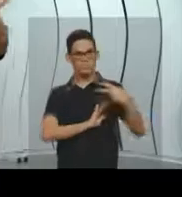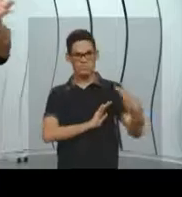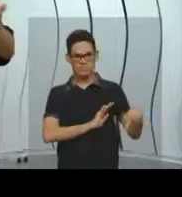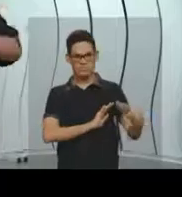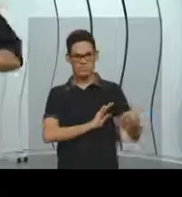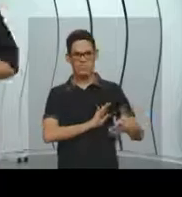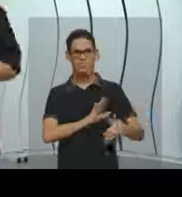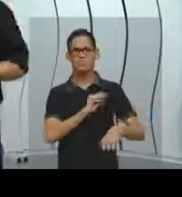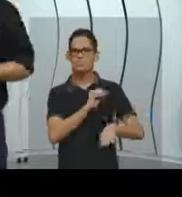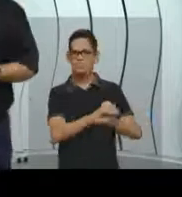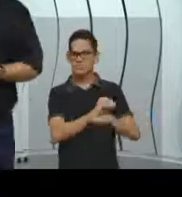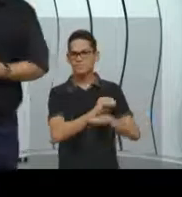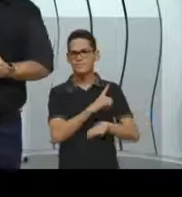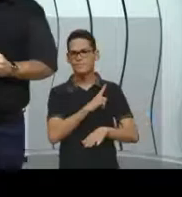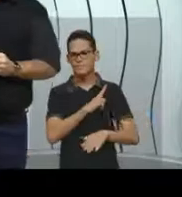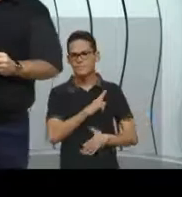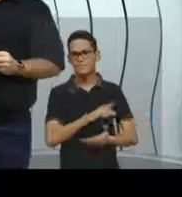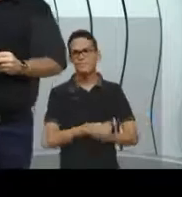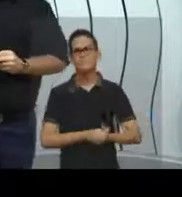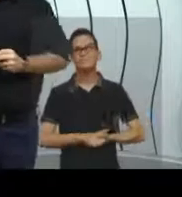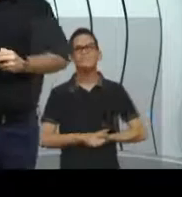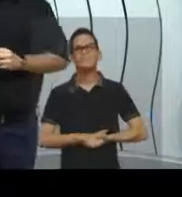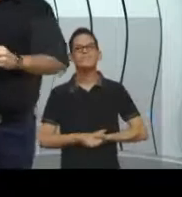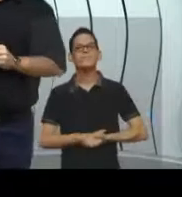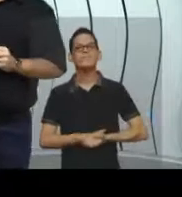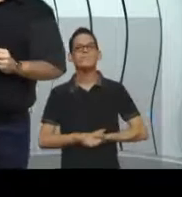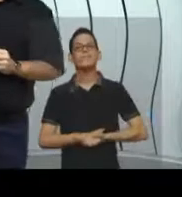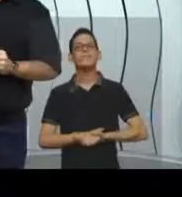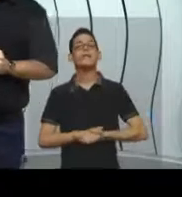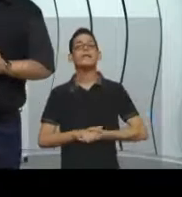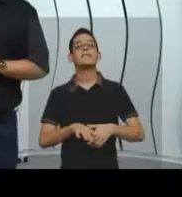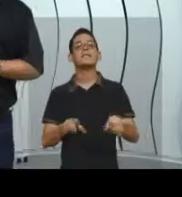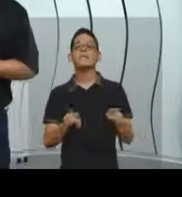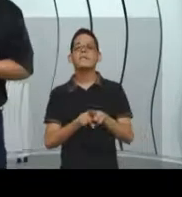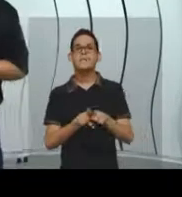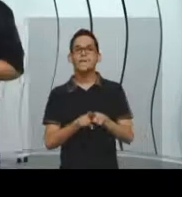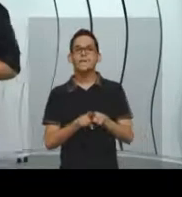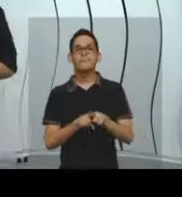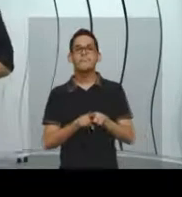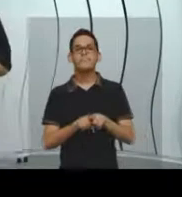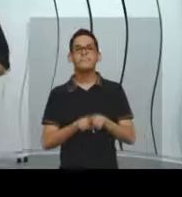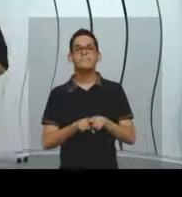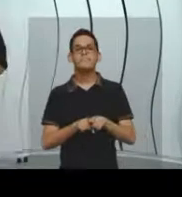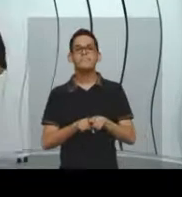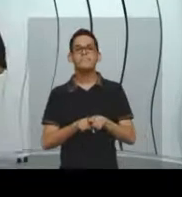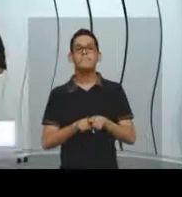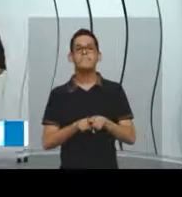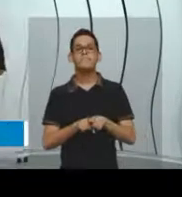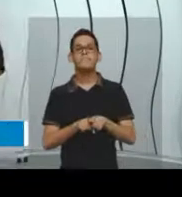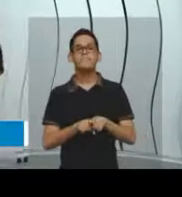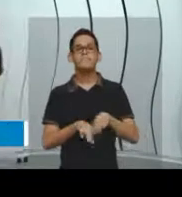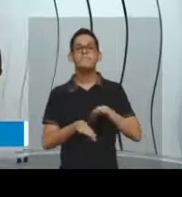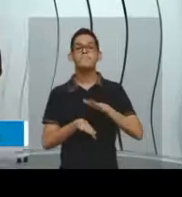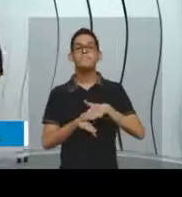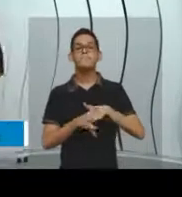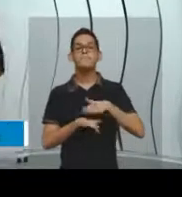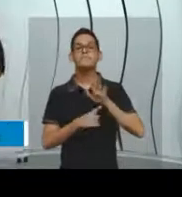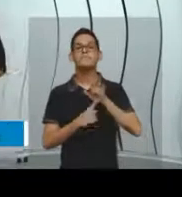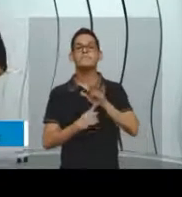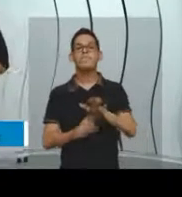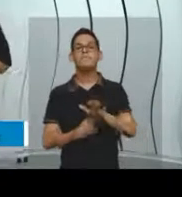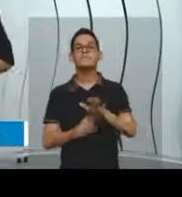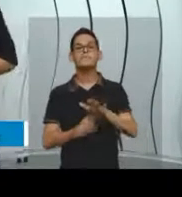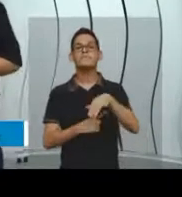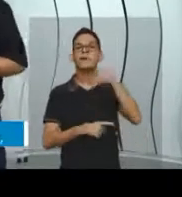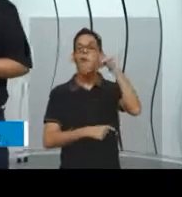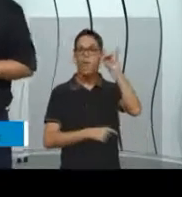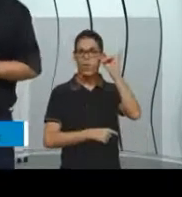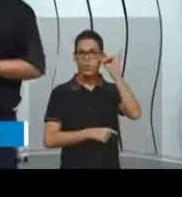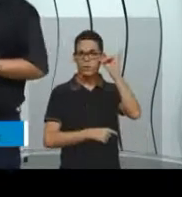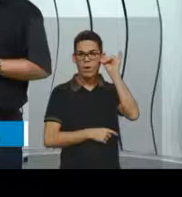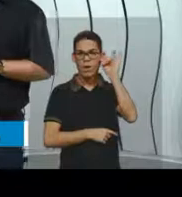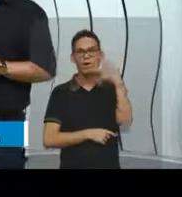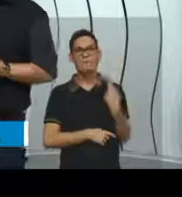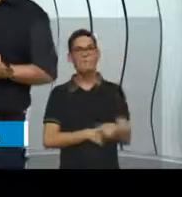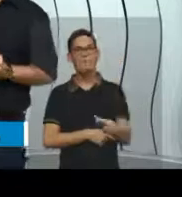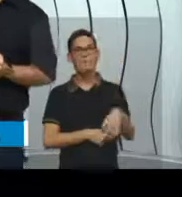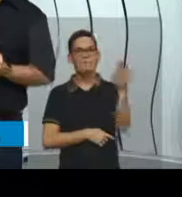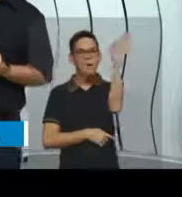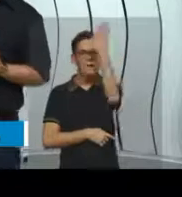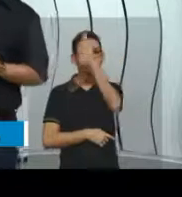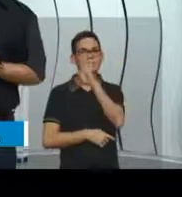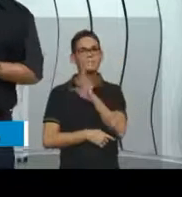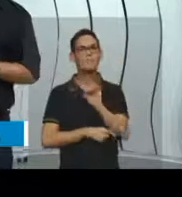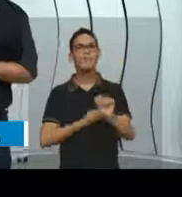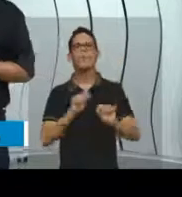alguém cuidando, né? E, contudo, os resultados mais expressivos da pecuária brasileira nesse